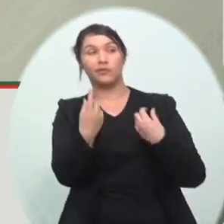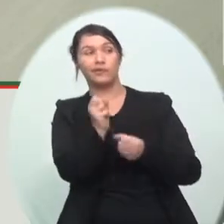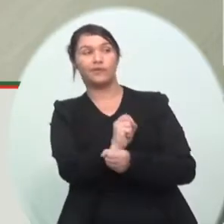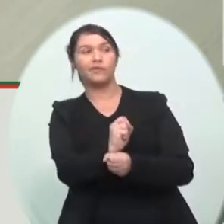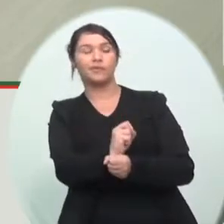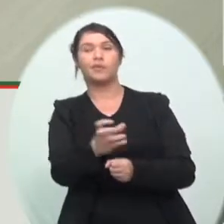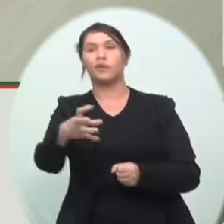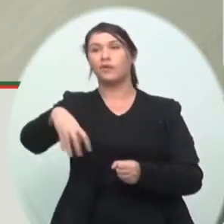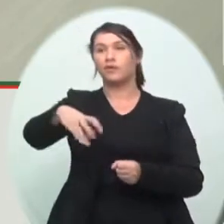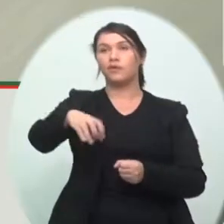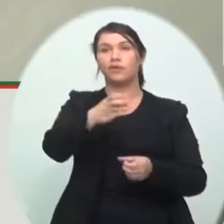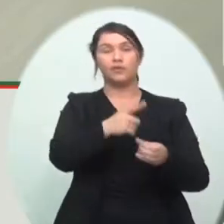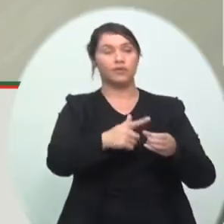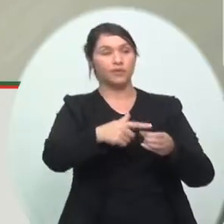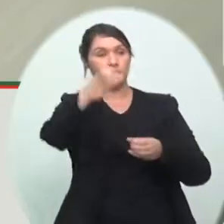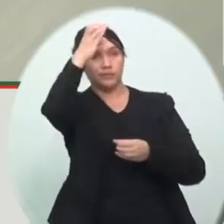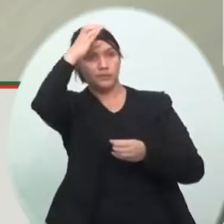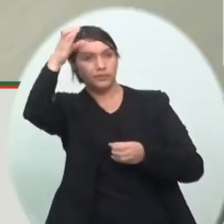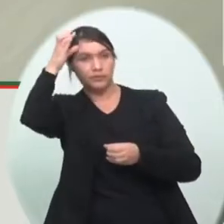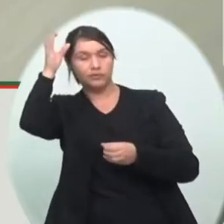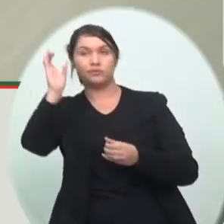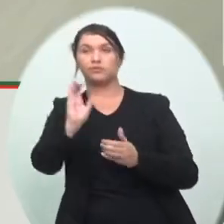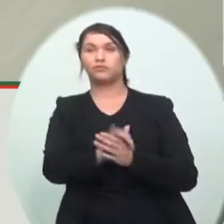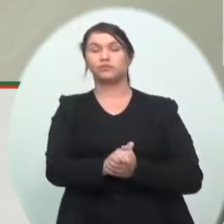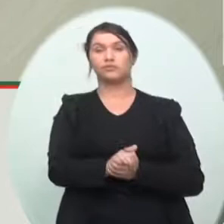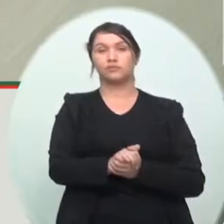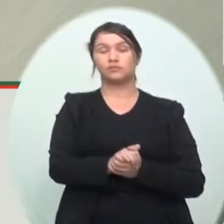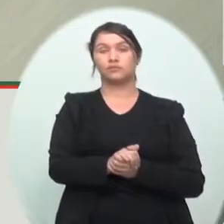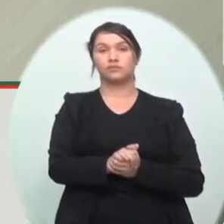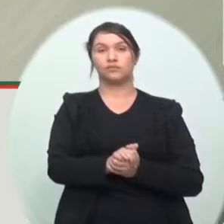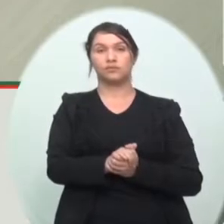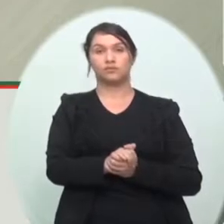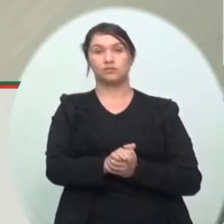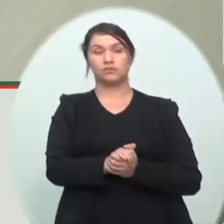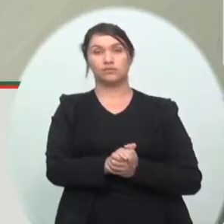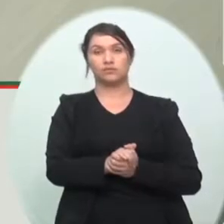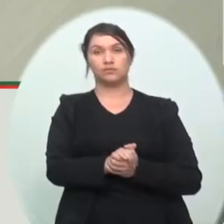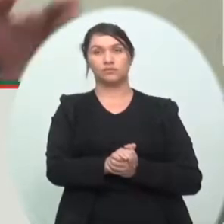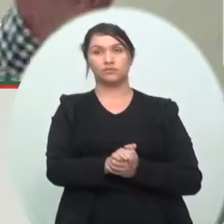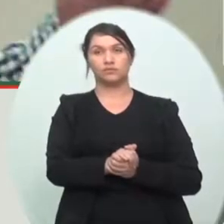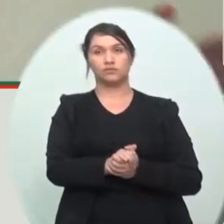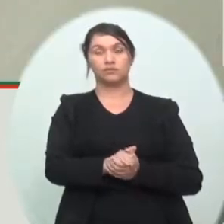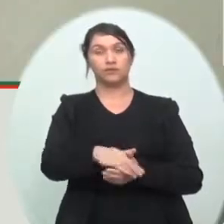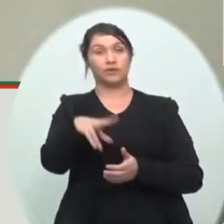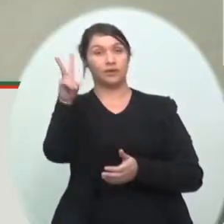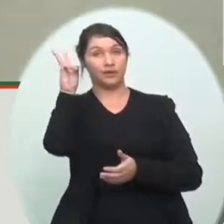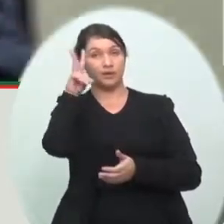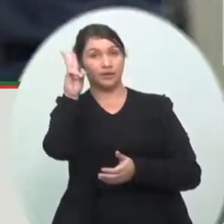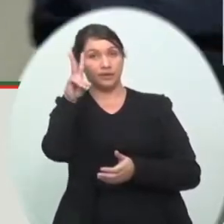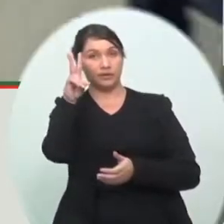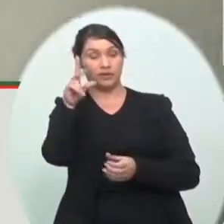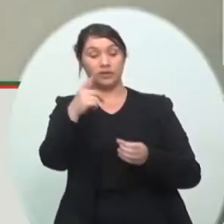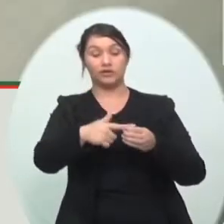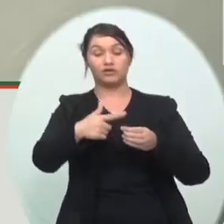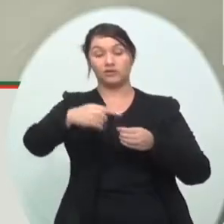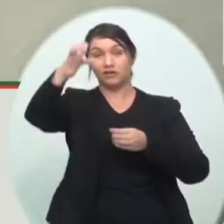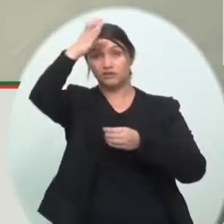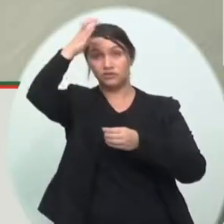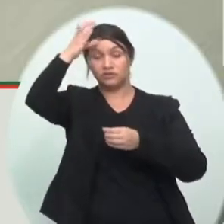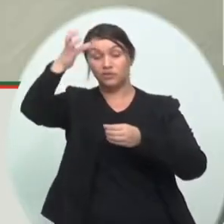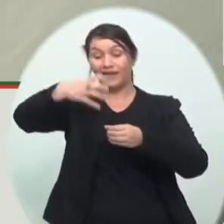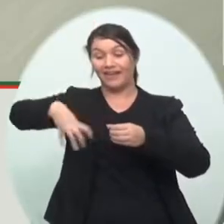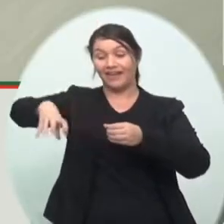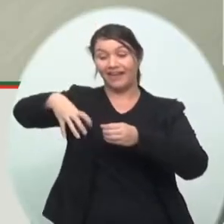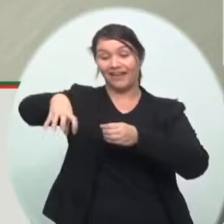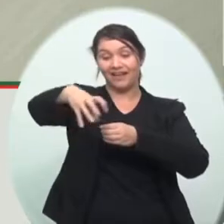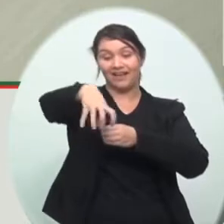nossa região. Quando eu falo nossa região, o Centro de Inovação de Criciúma, ele faz de uma região que vai de Jaguaruna, a Passo de Torres e